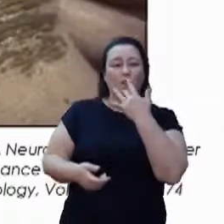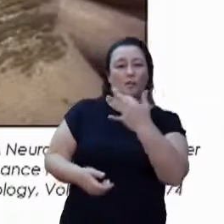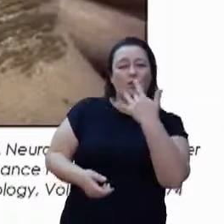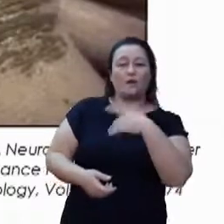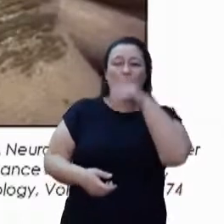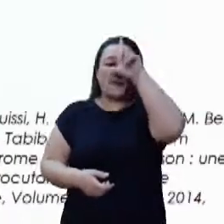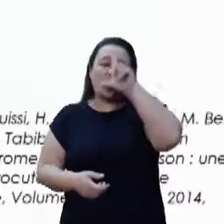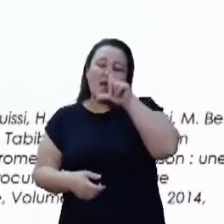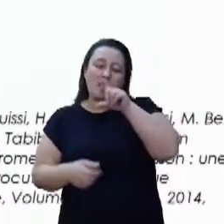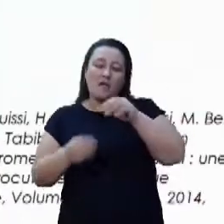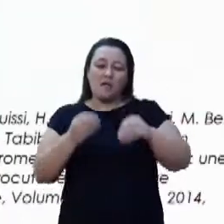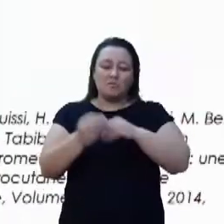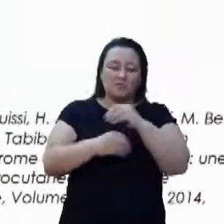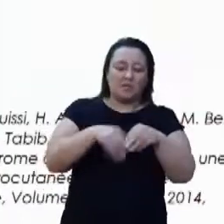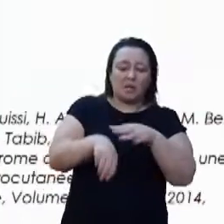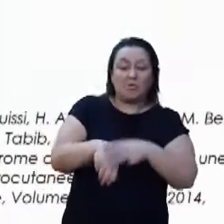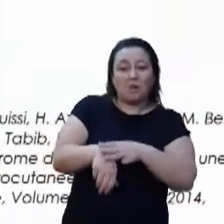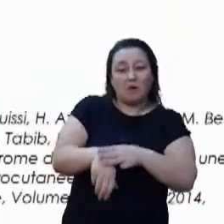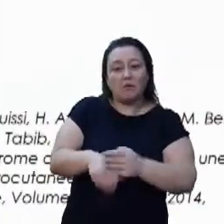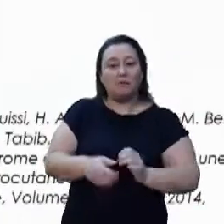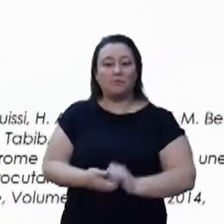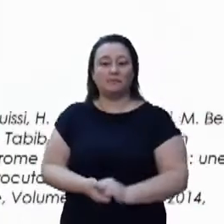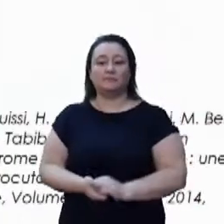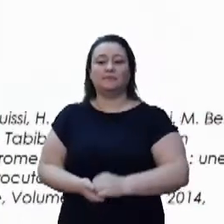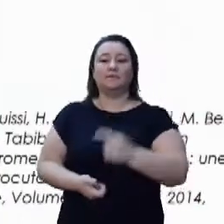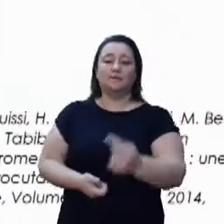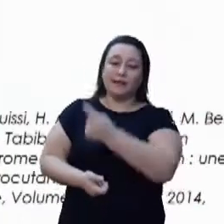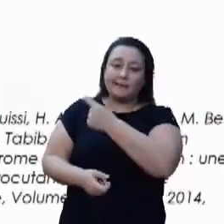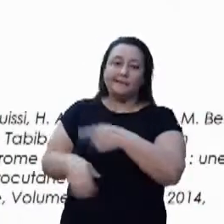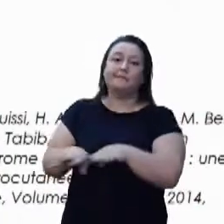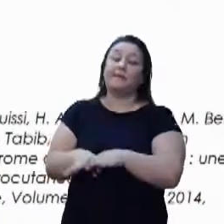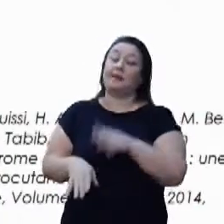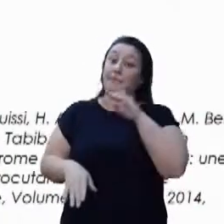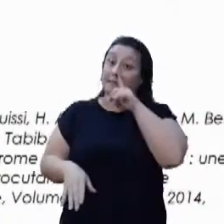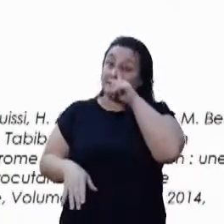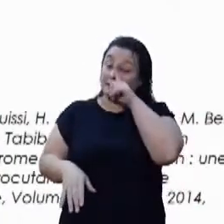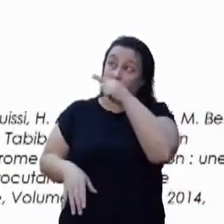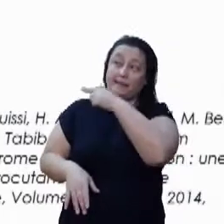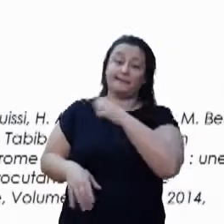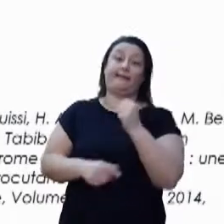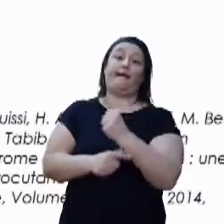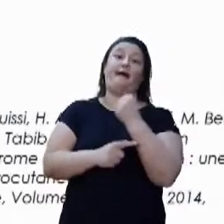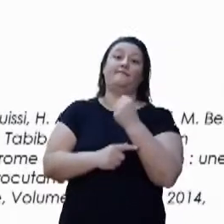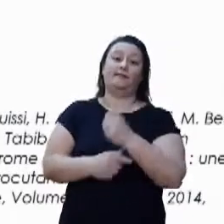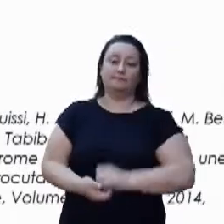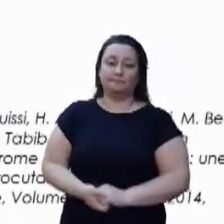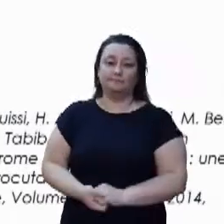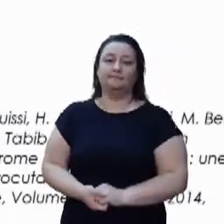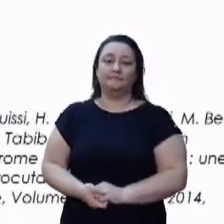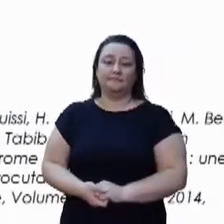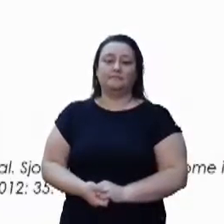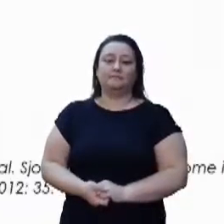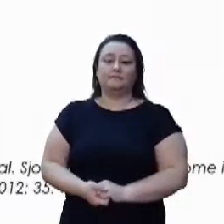amarelado. Aqui é a mesma coisa, um quadro mais grave ainda de ictiose.